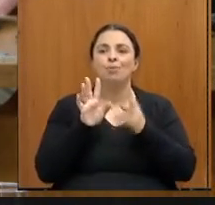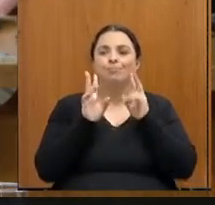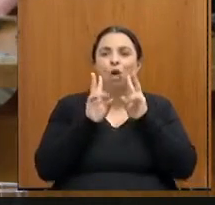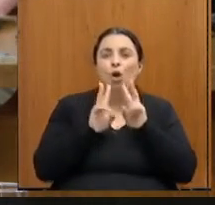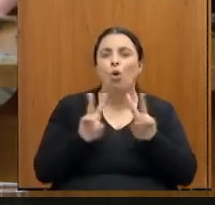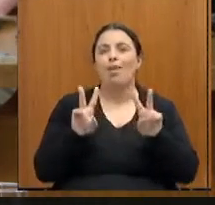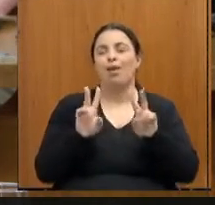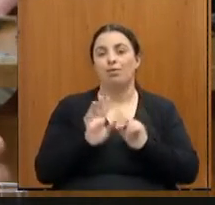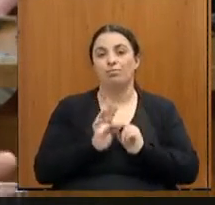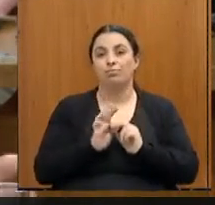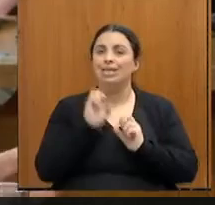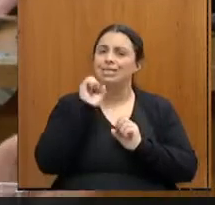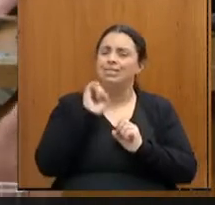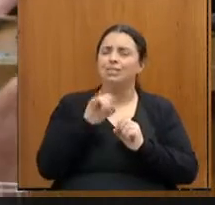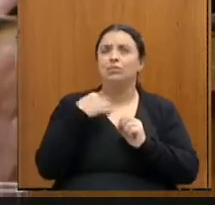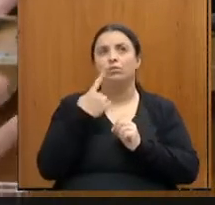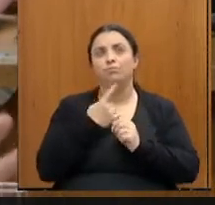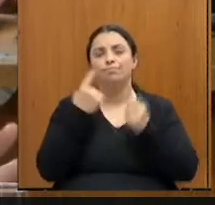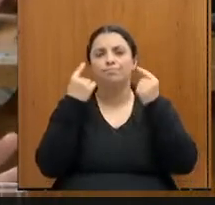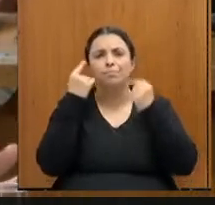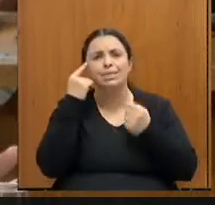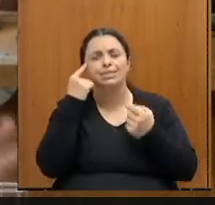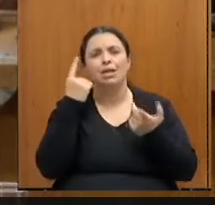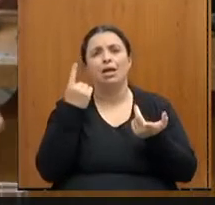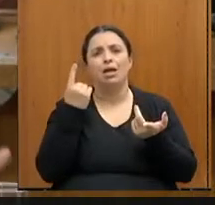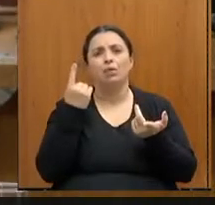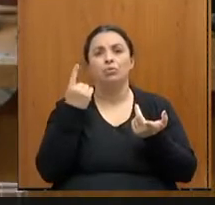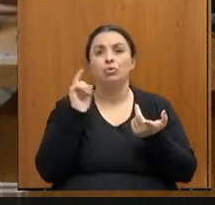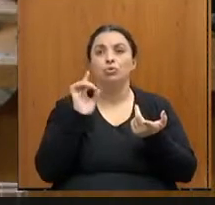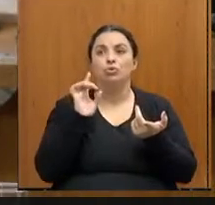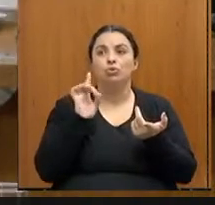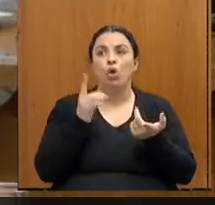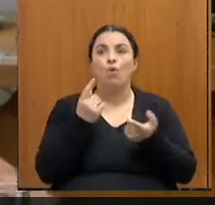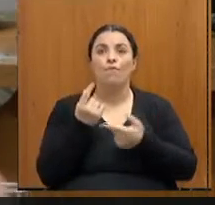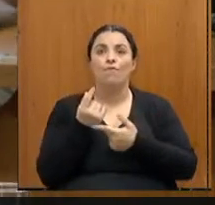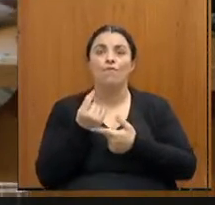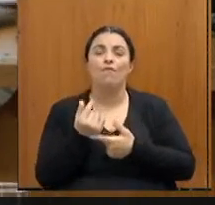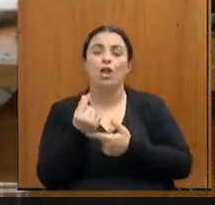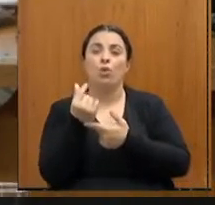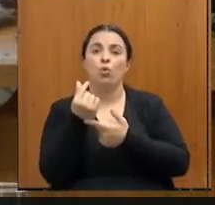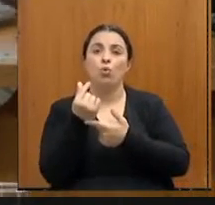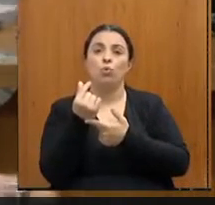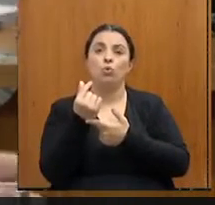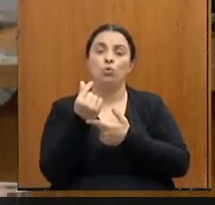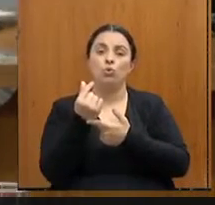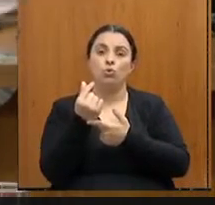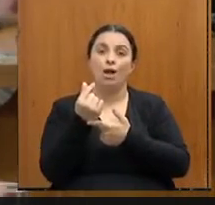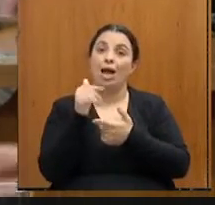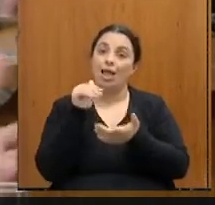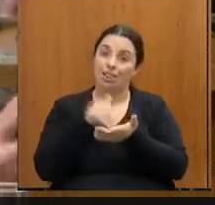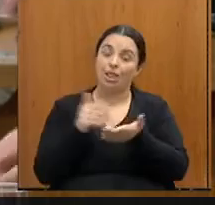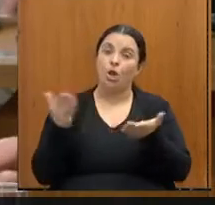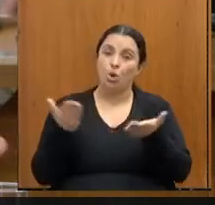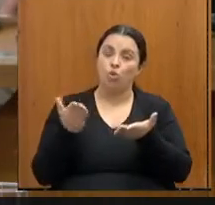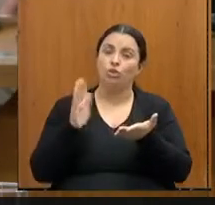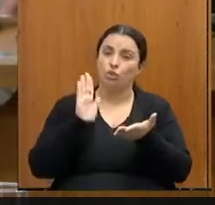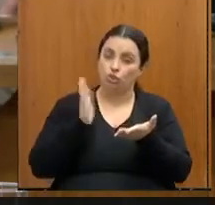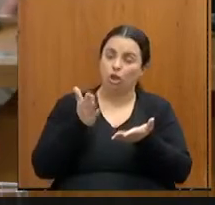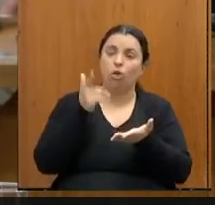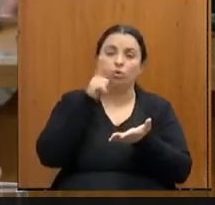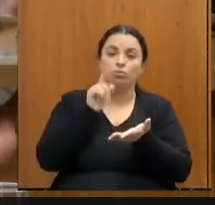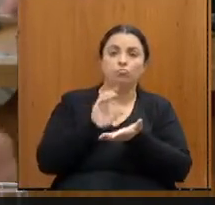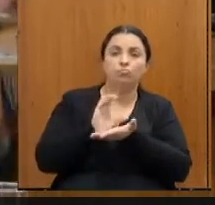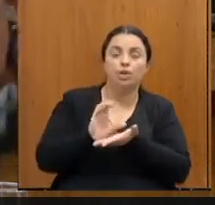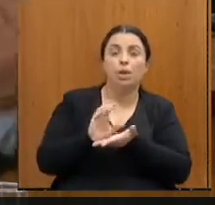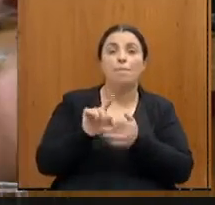se nós considerarmos não só o valor executado até a presente data mas